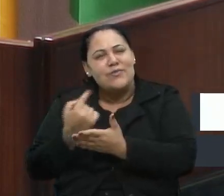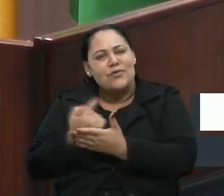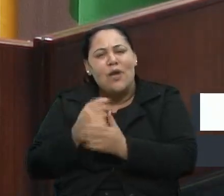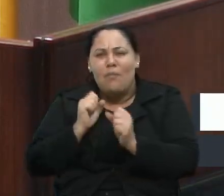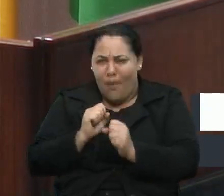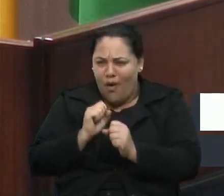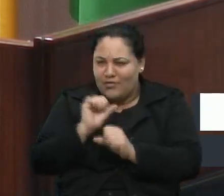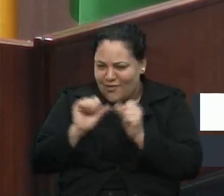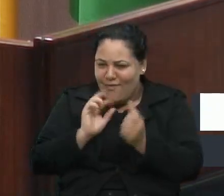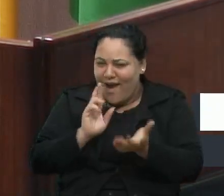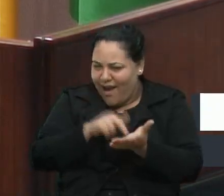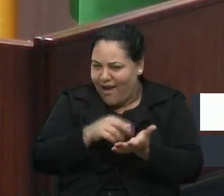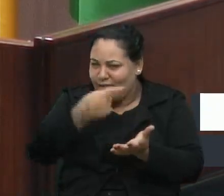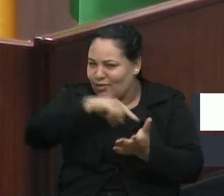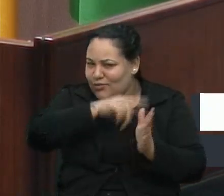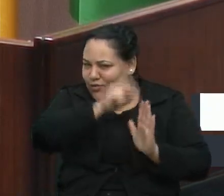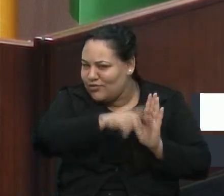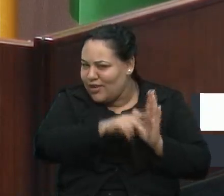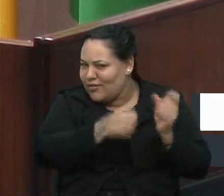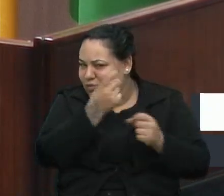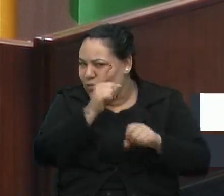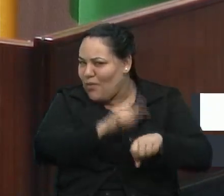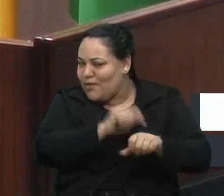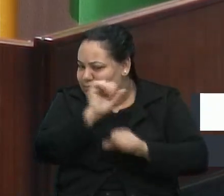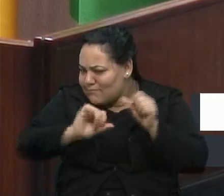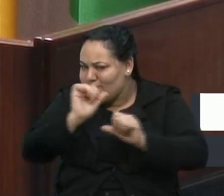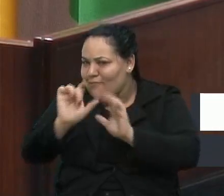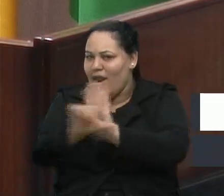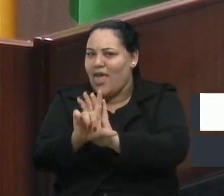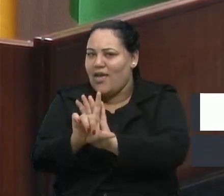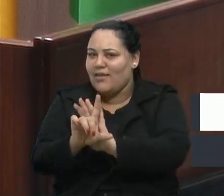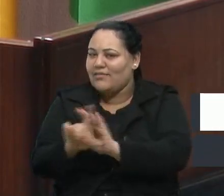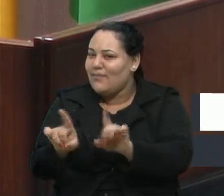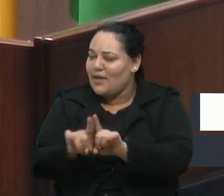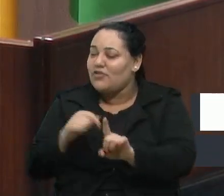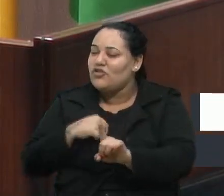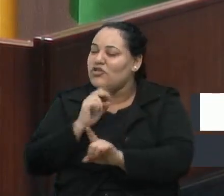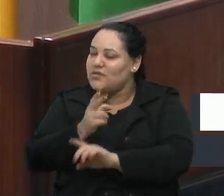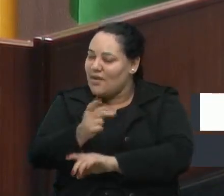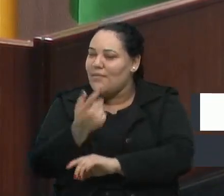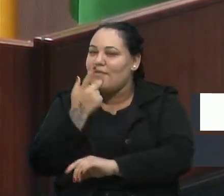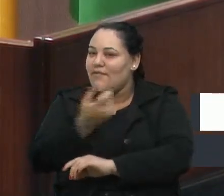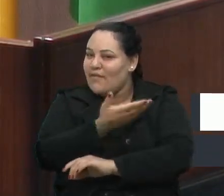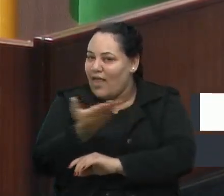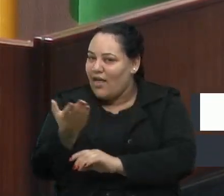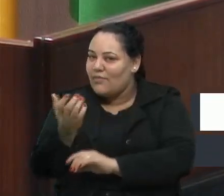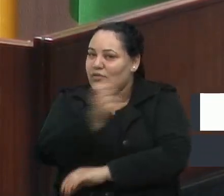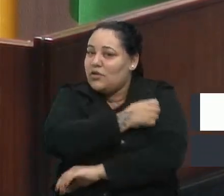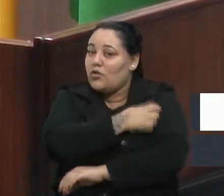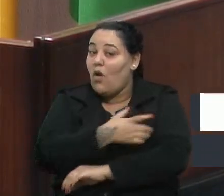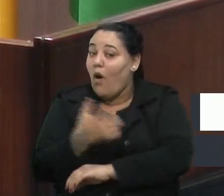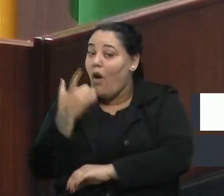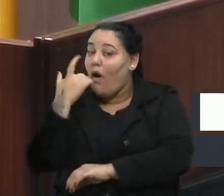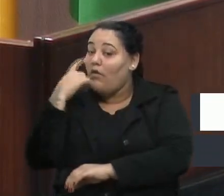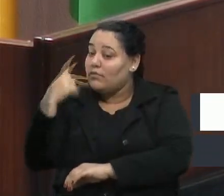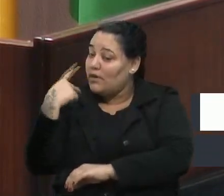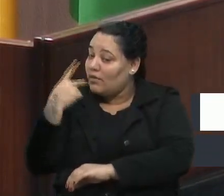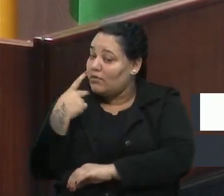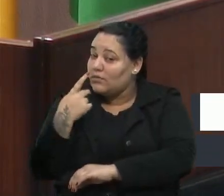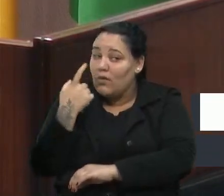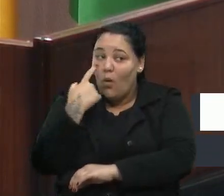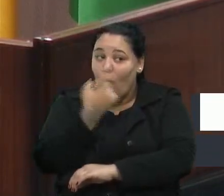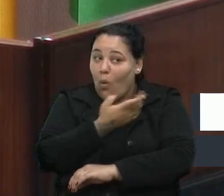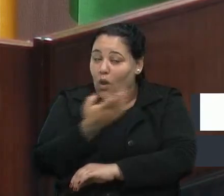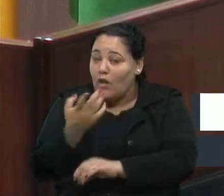pode efetivamente Em algum momento virar Lei e a gente sempre fala isso né olha os vereadores vão estar por aqui vocês